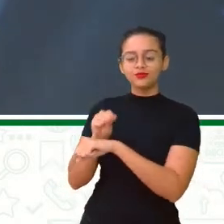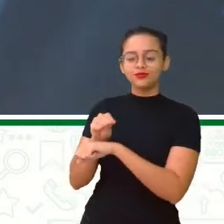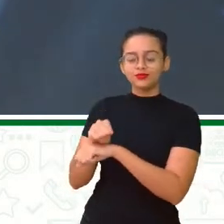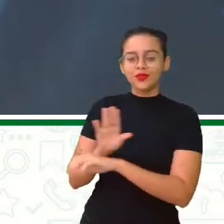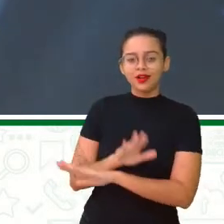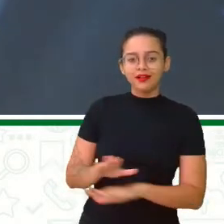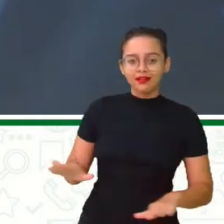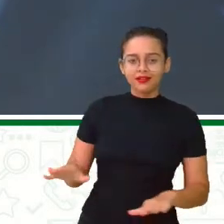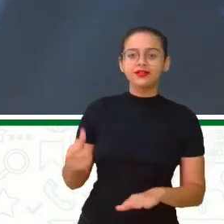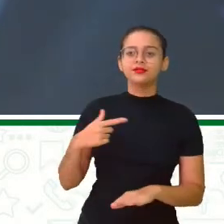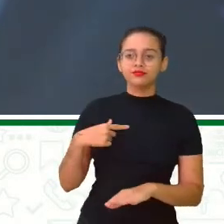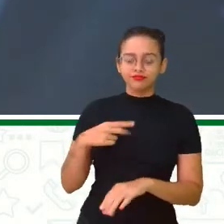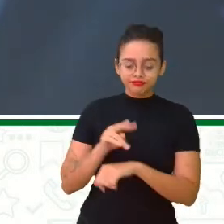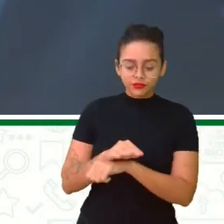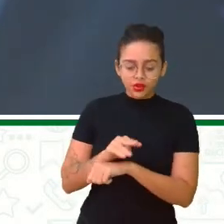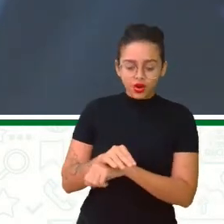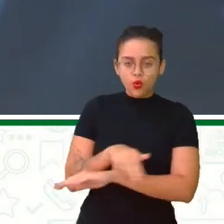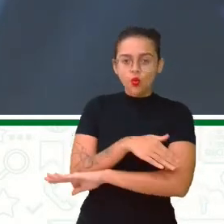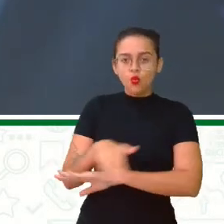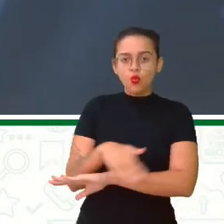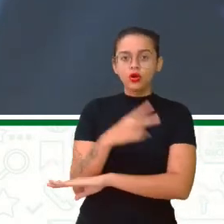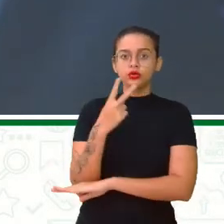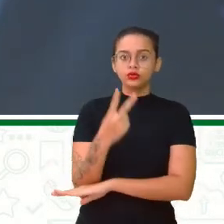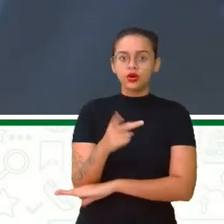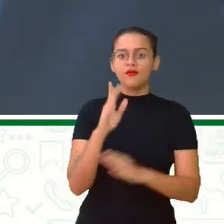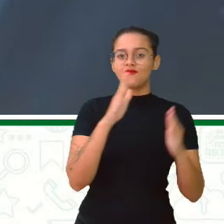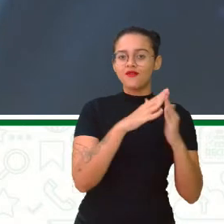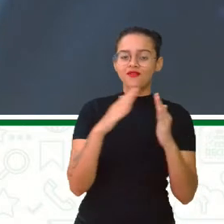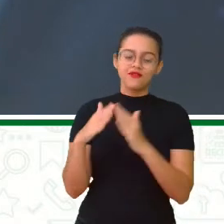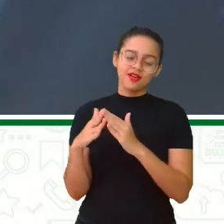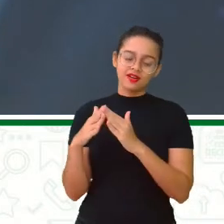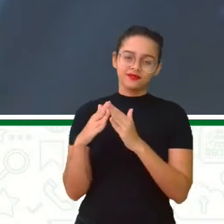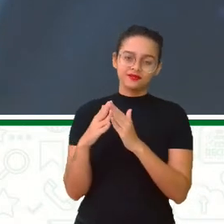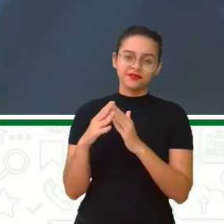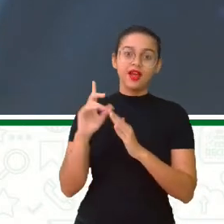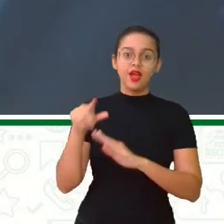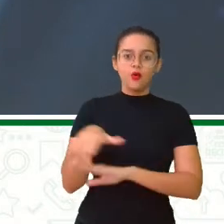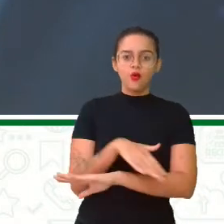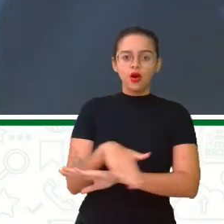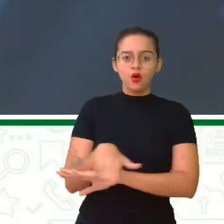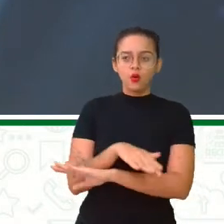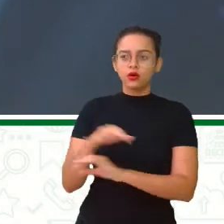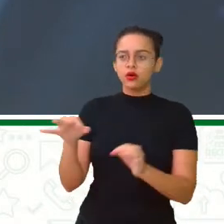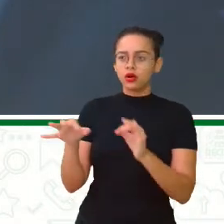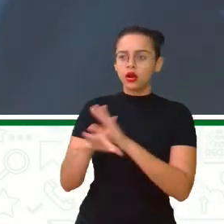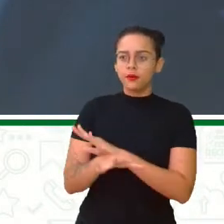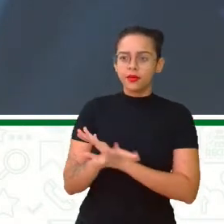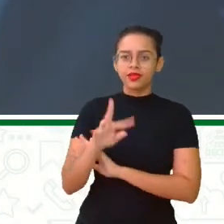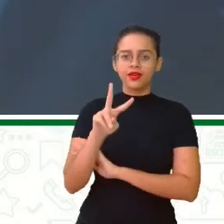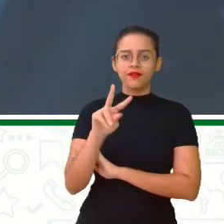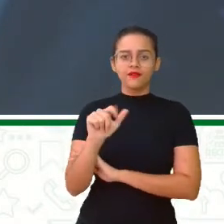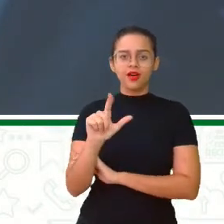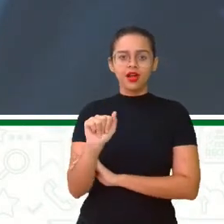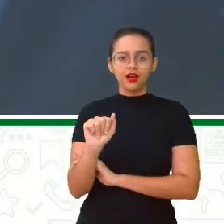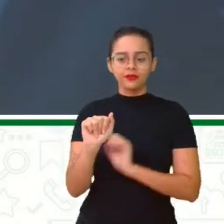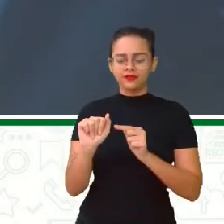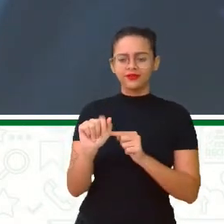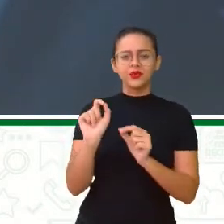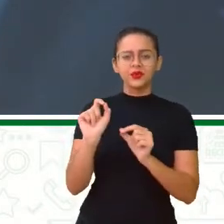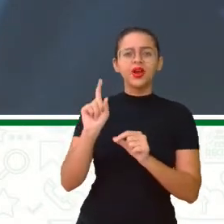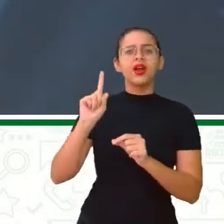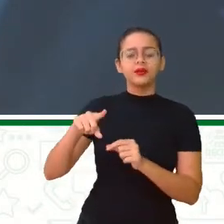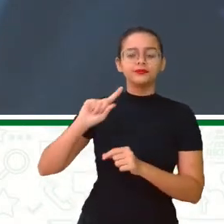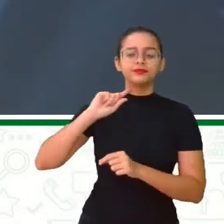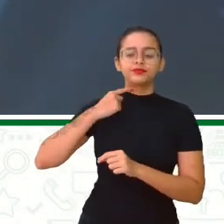sou nascida e criada na Rua 2, que é a favela da favela. É uma rua que termina numa vala. A vala é o lugar onde as pessoas jogam